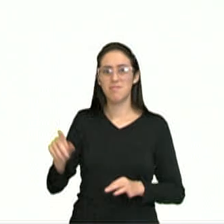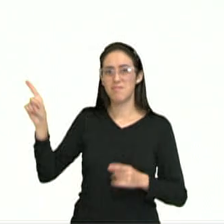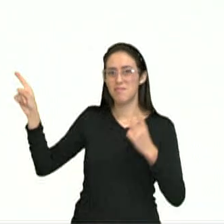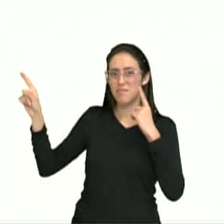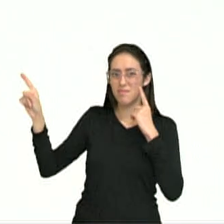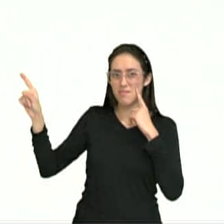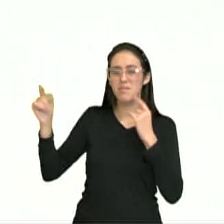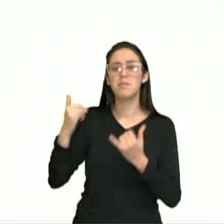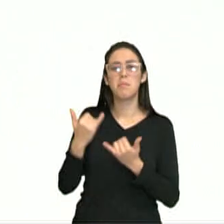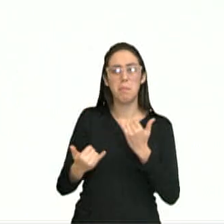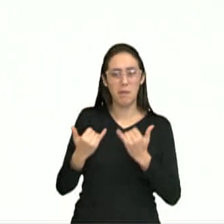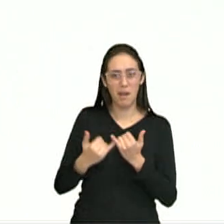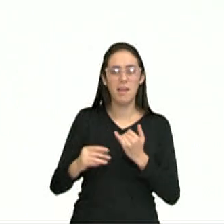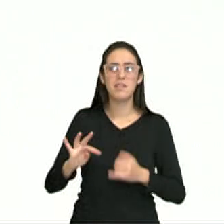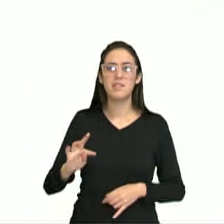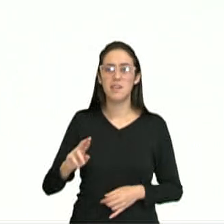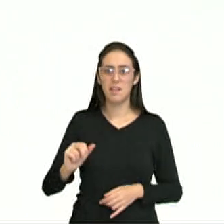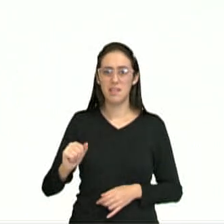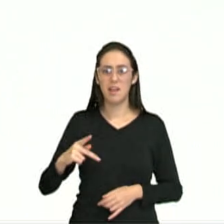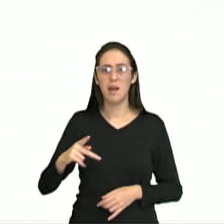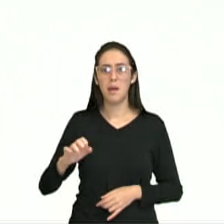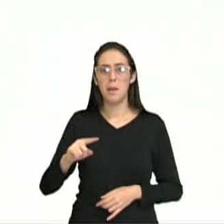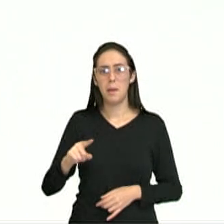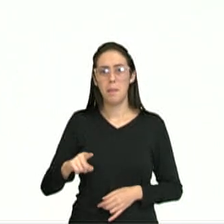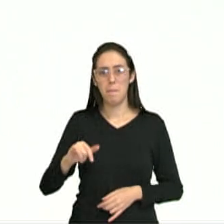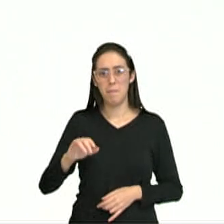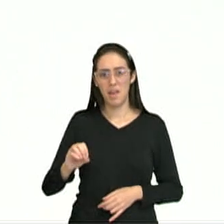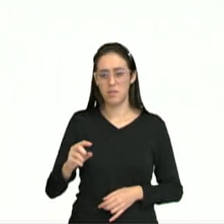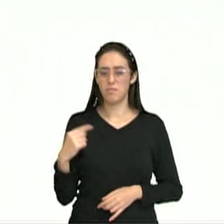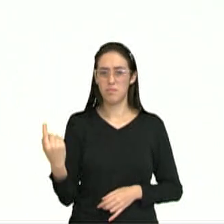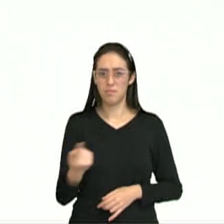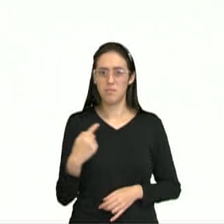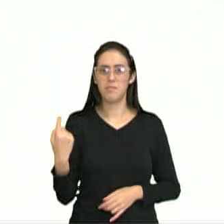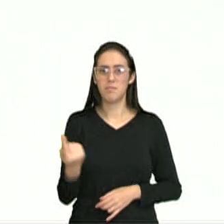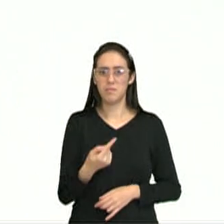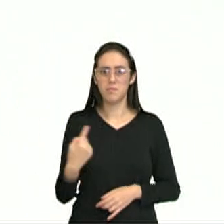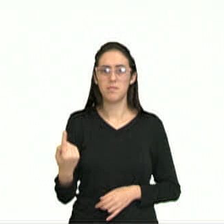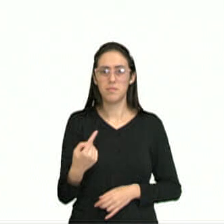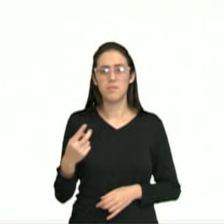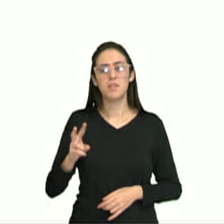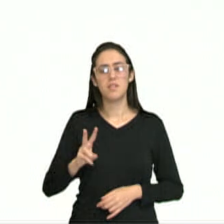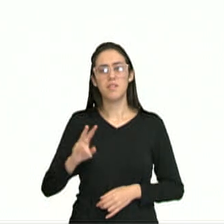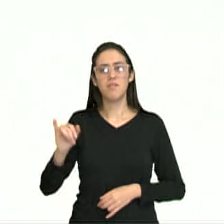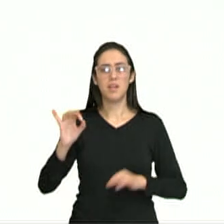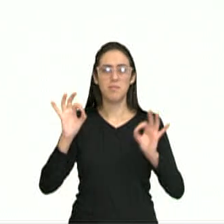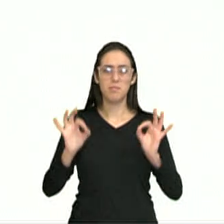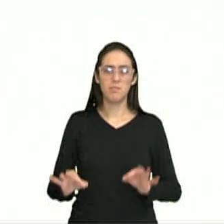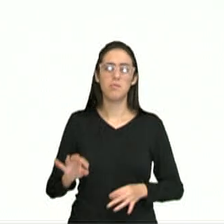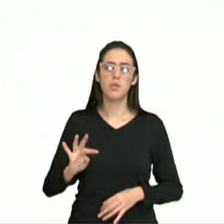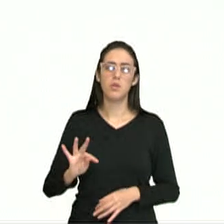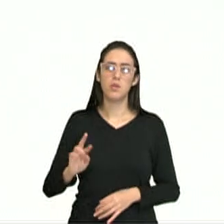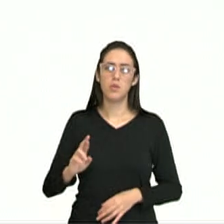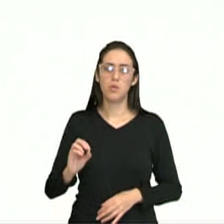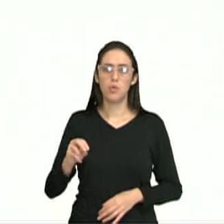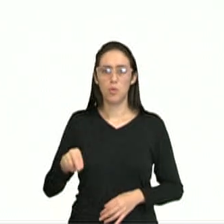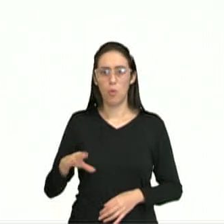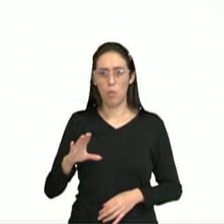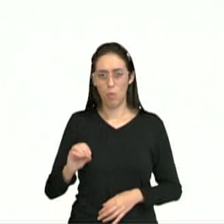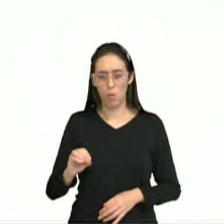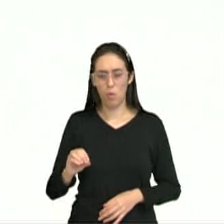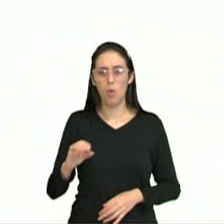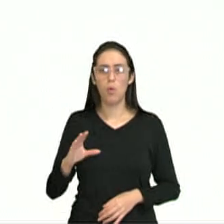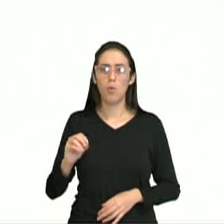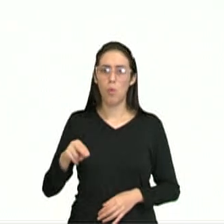de um trapézio, fazendo a rotação, ele vai formar exatamente o nosso tronco de cone.